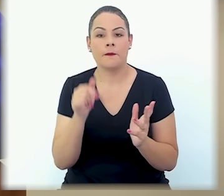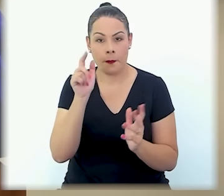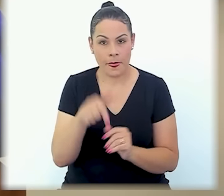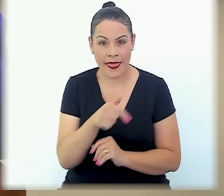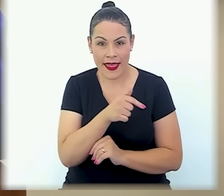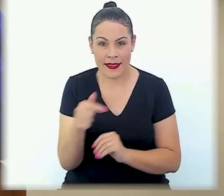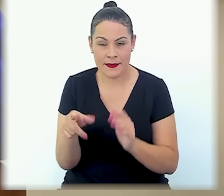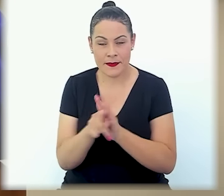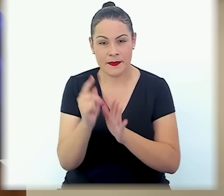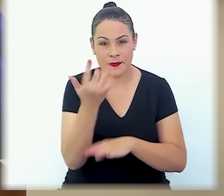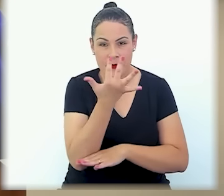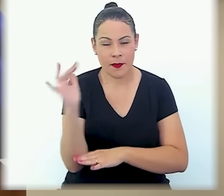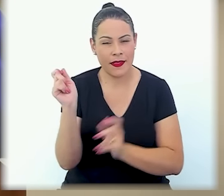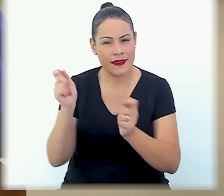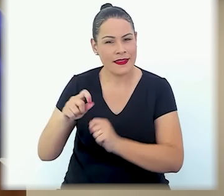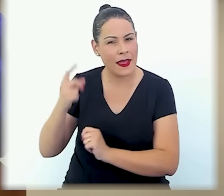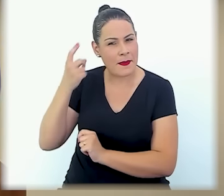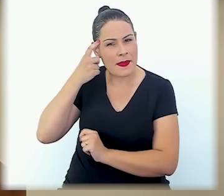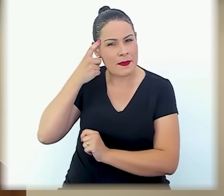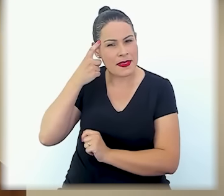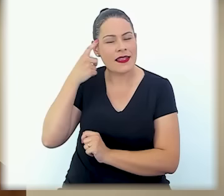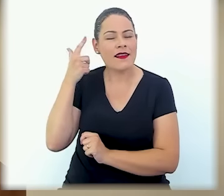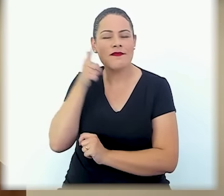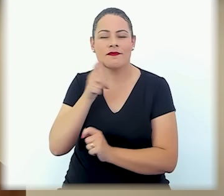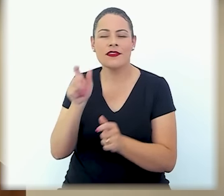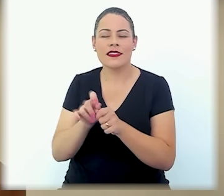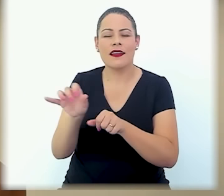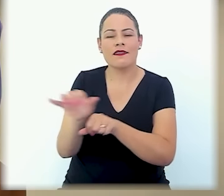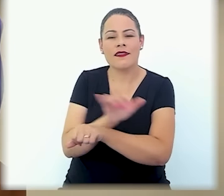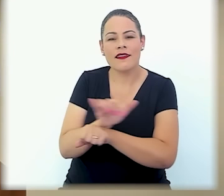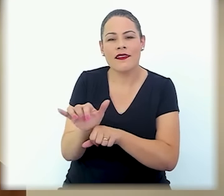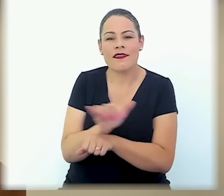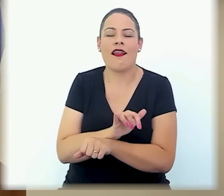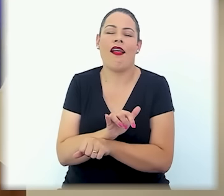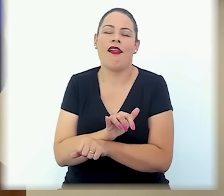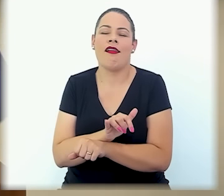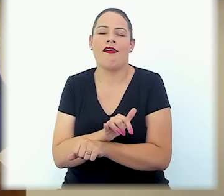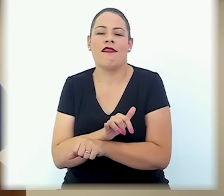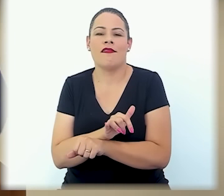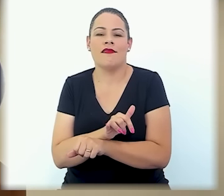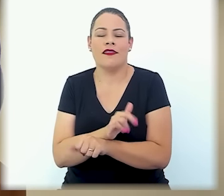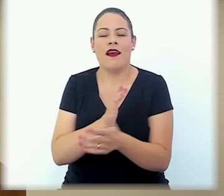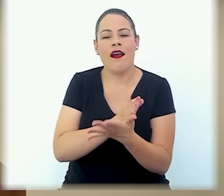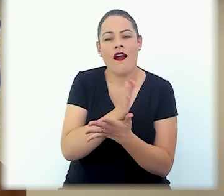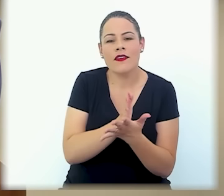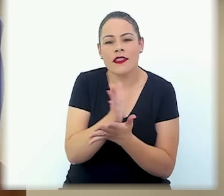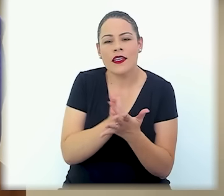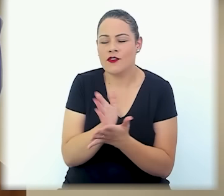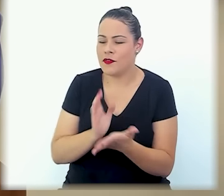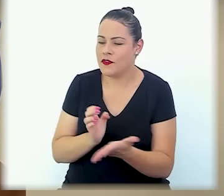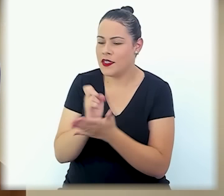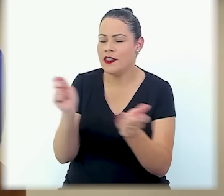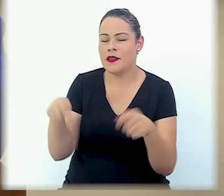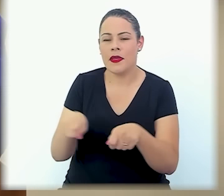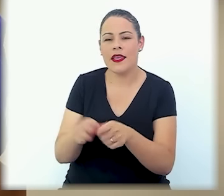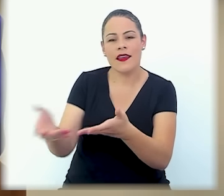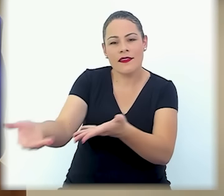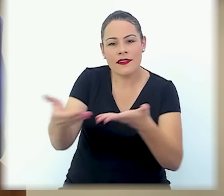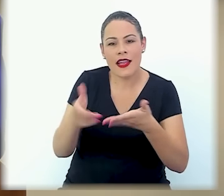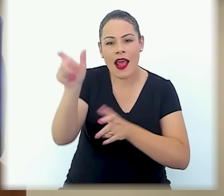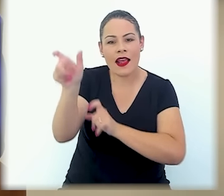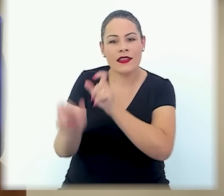podemos deixar que nessa semana do meio ambiente possa se pensar em alternativas realmente eficiente e que tragam os